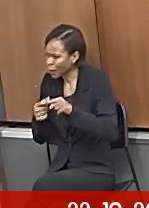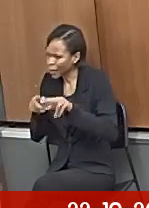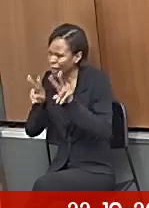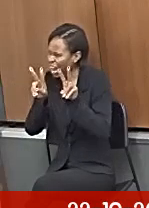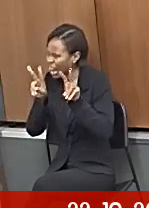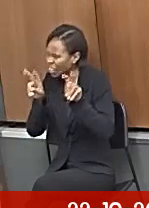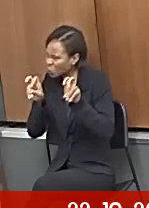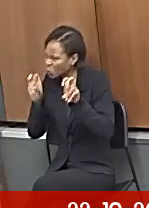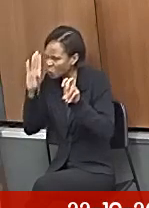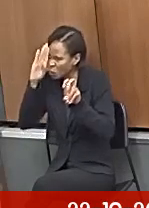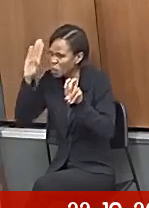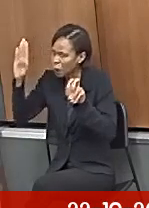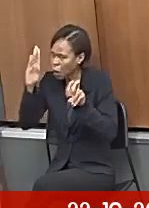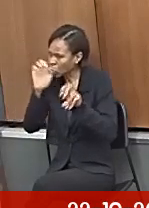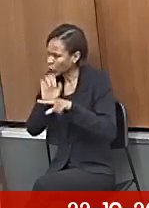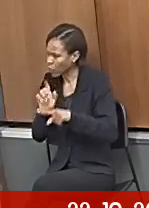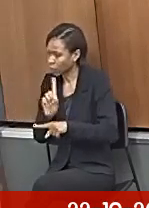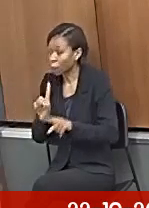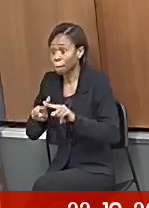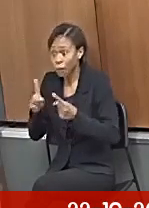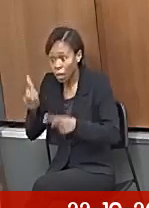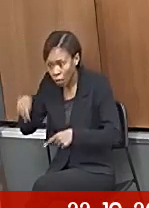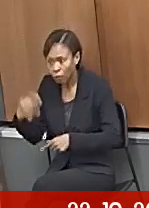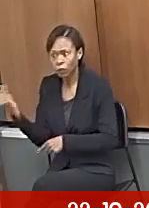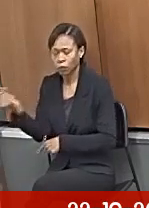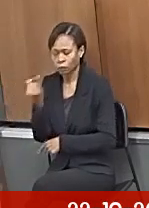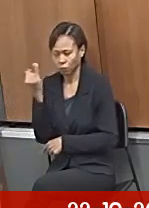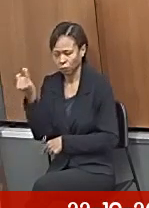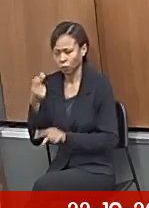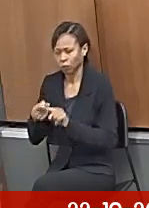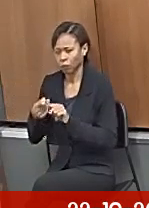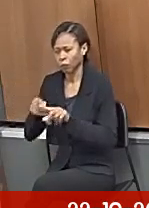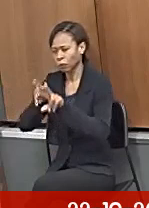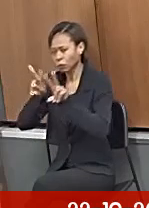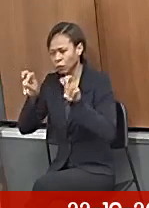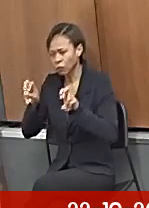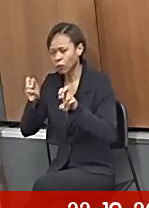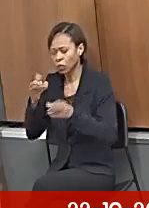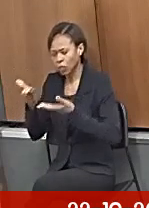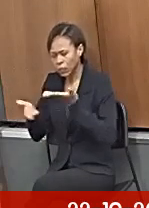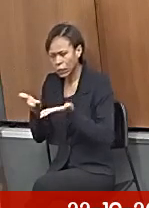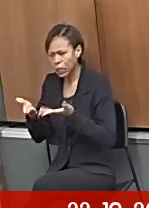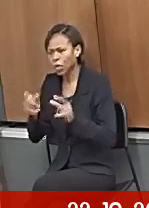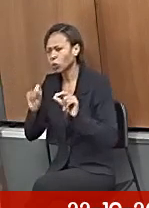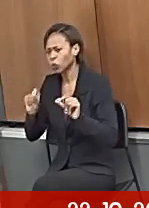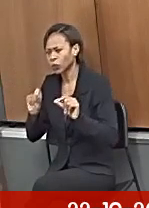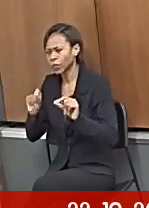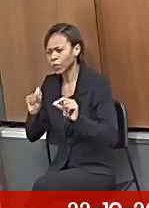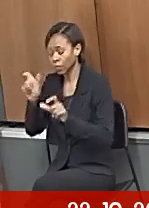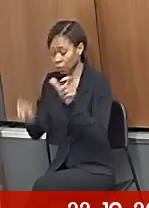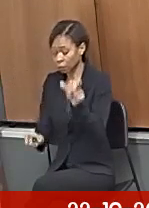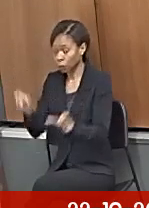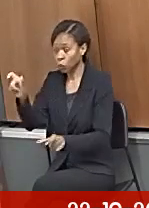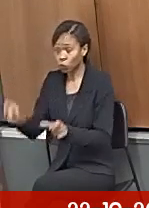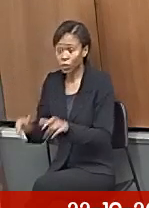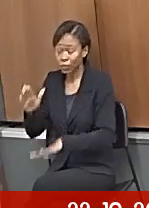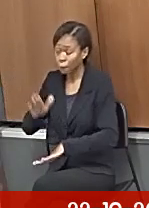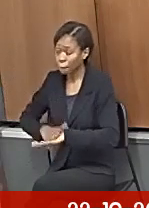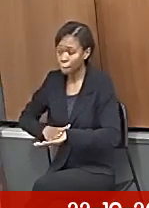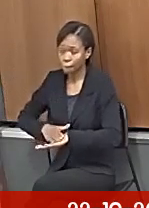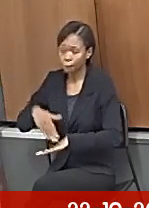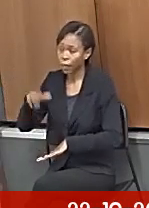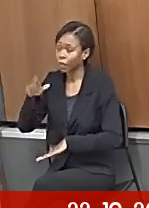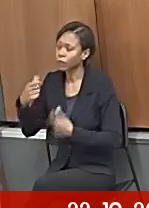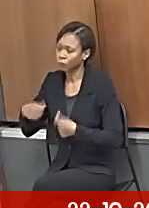do Estado, mas ela é de grande importância, porque trata das pessoas que mais precisam. Eu acho que as pessoas